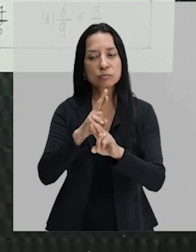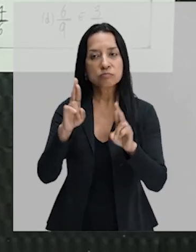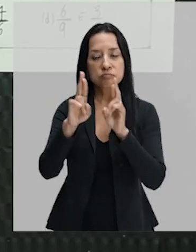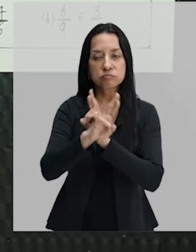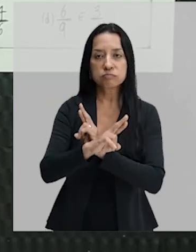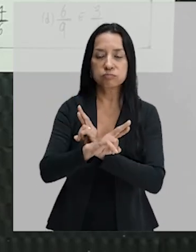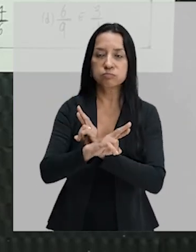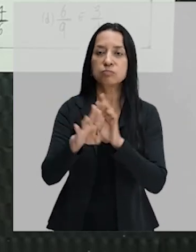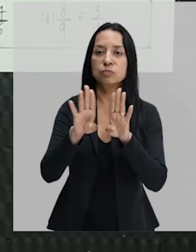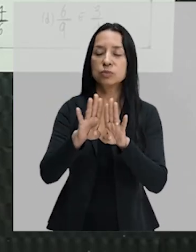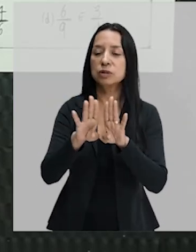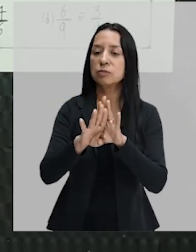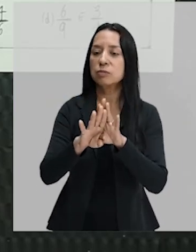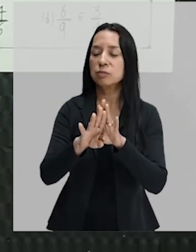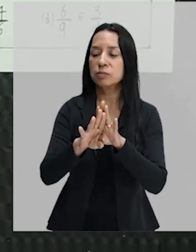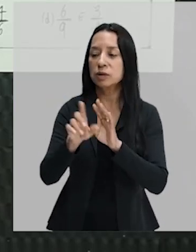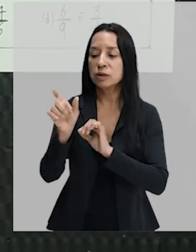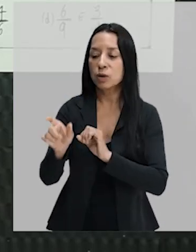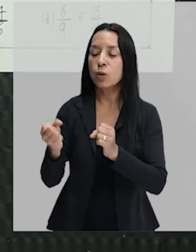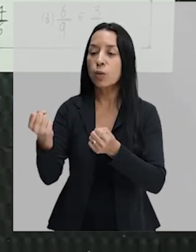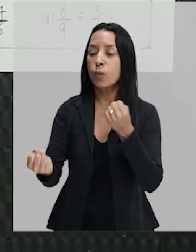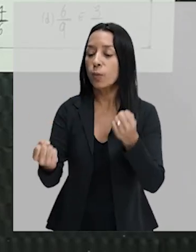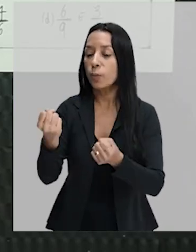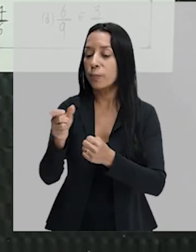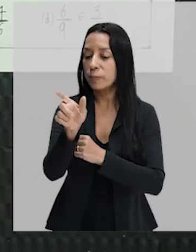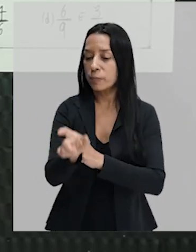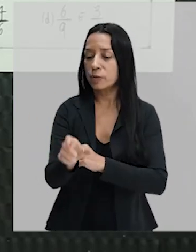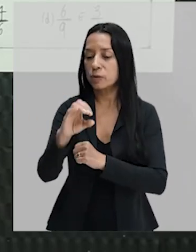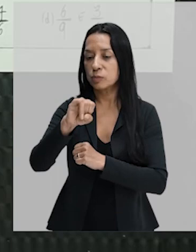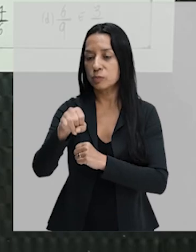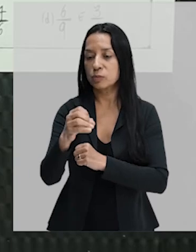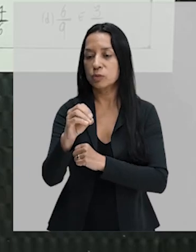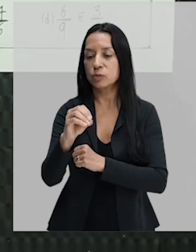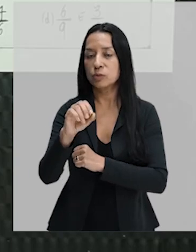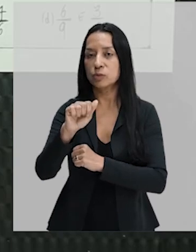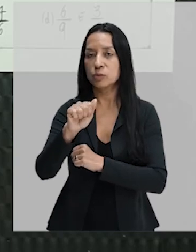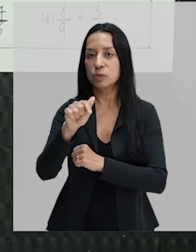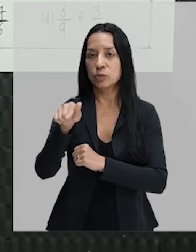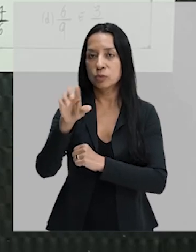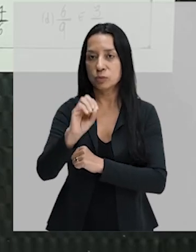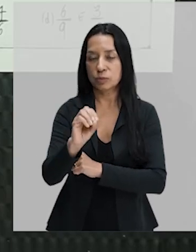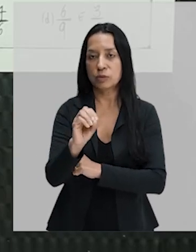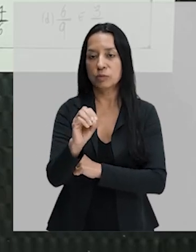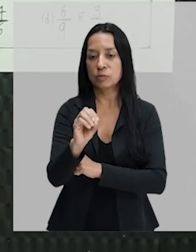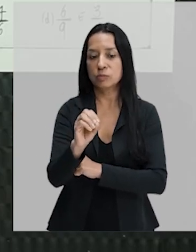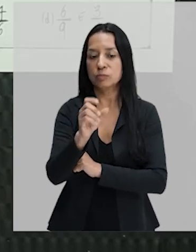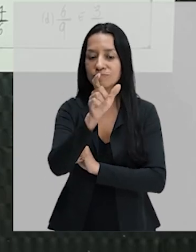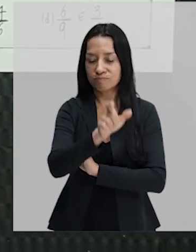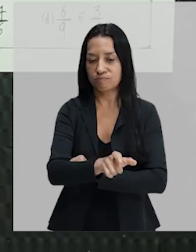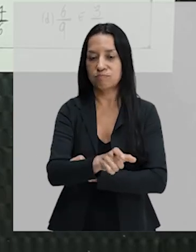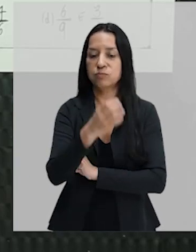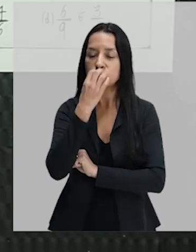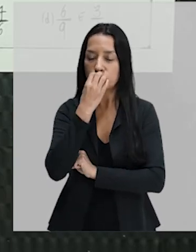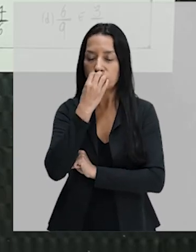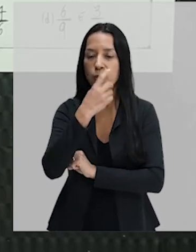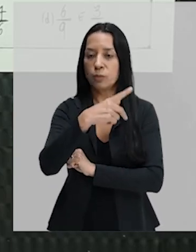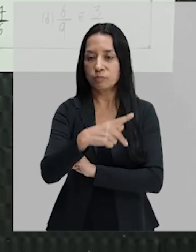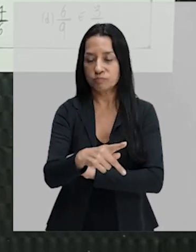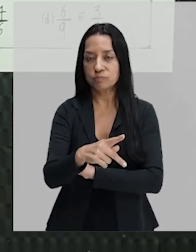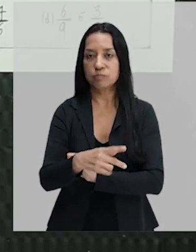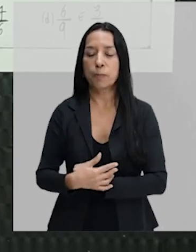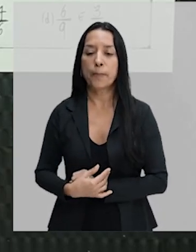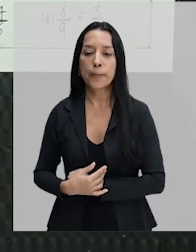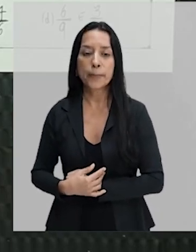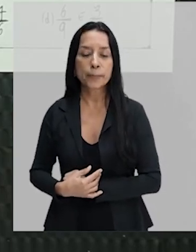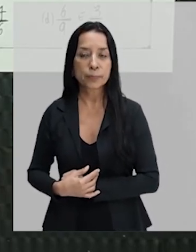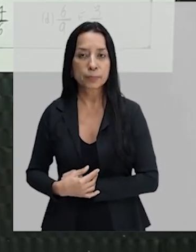também o peso de João, a massa, né? De João e a massa do seu cão.